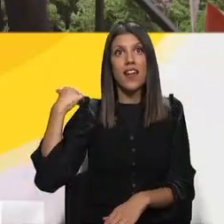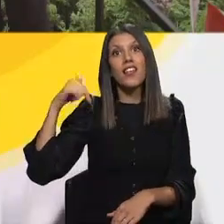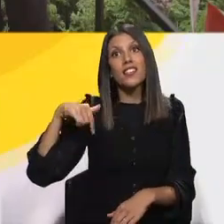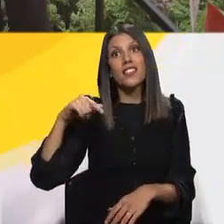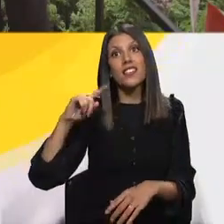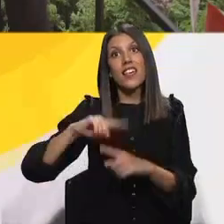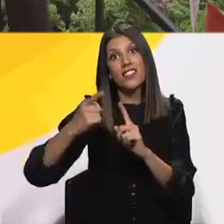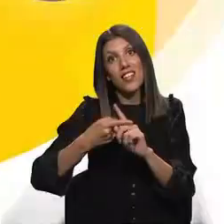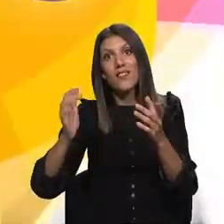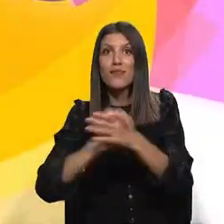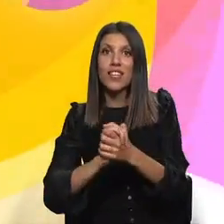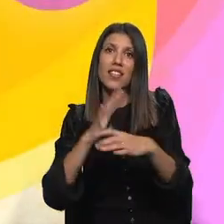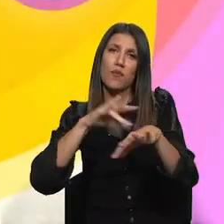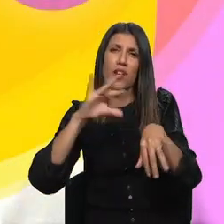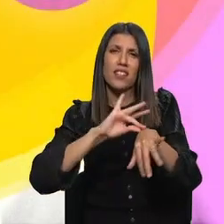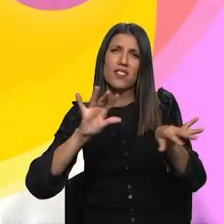Covid. Beijinhos,